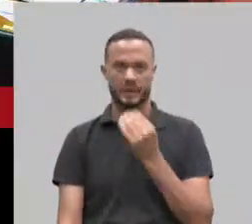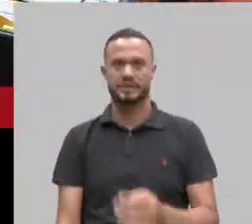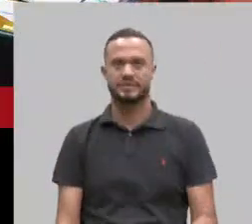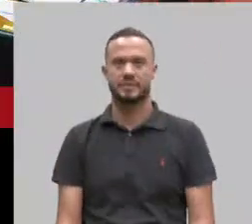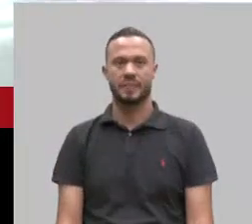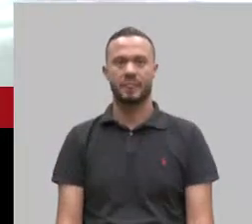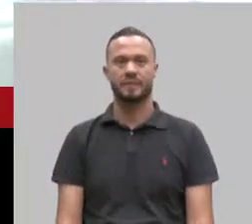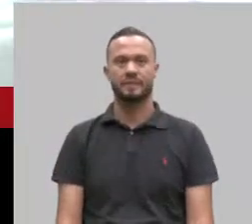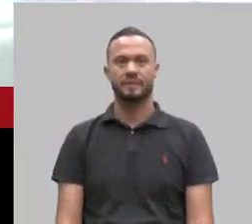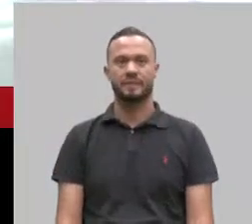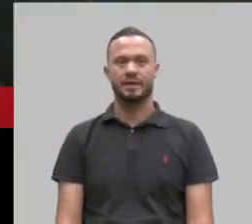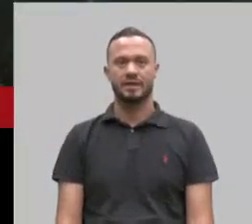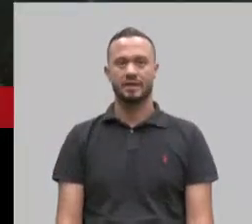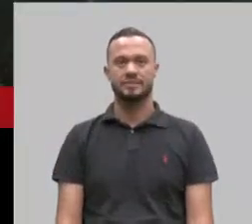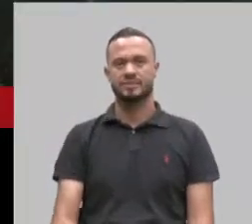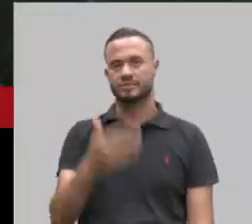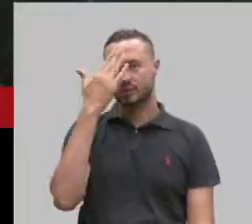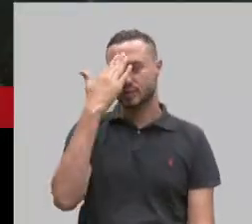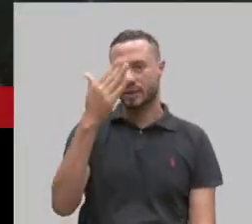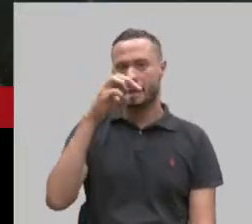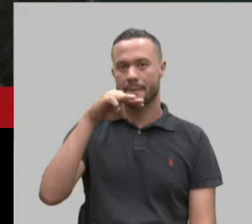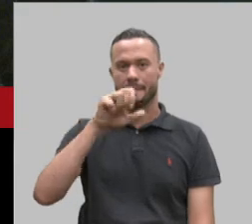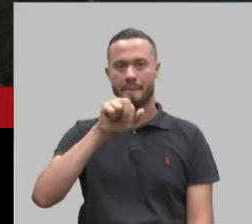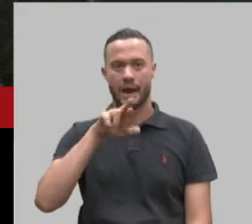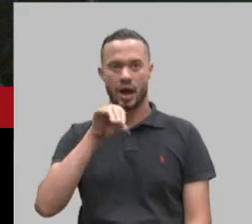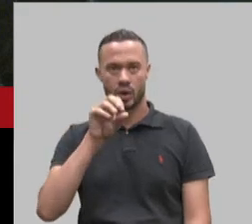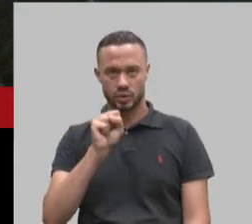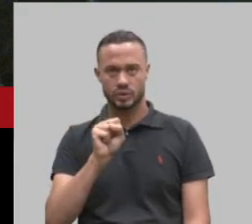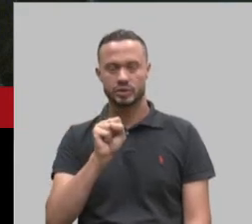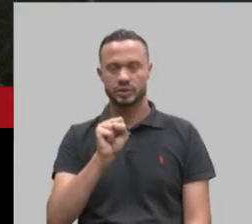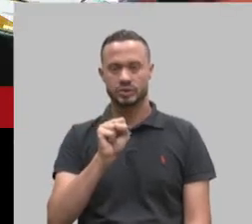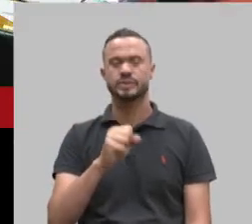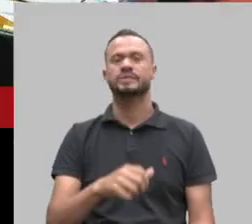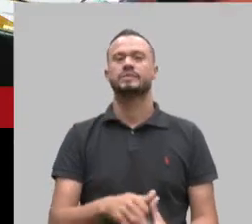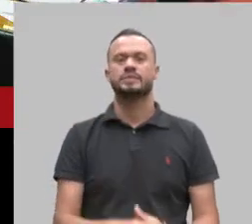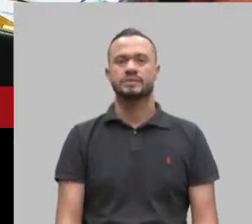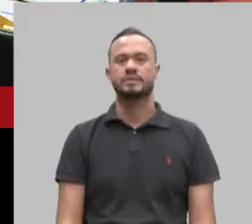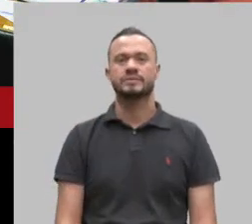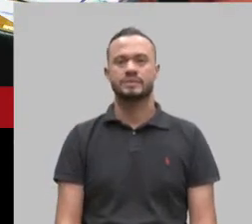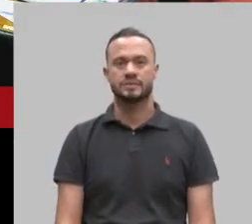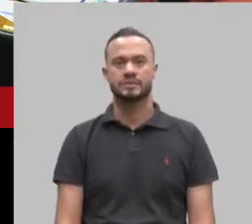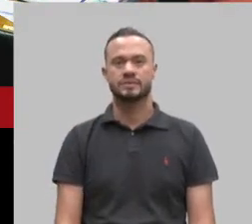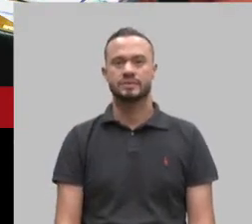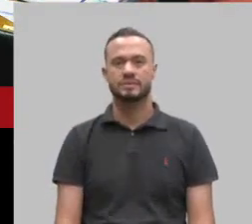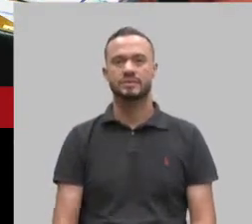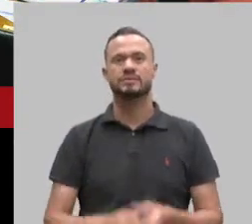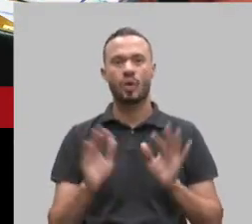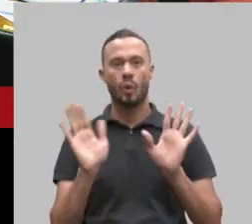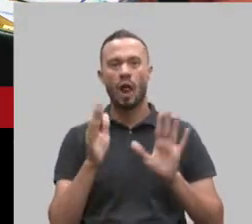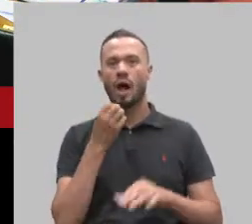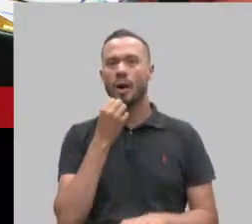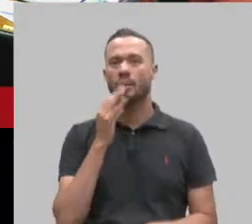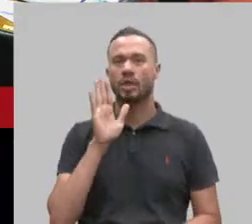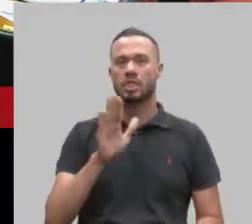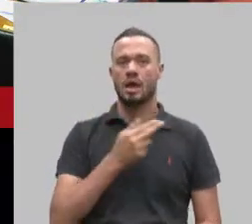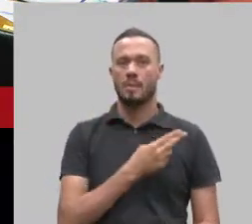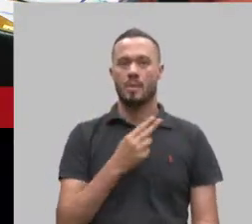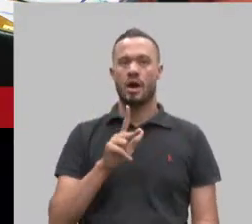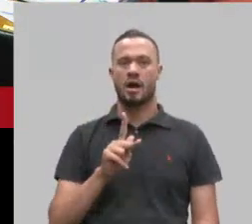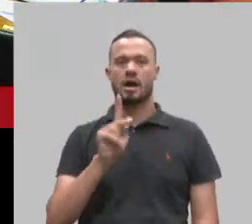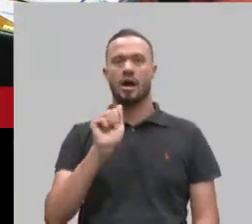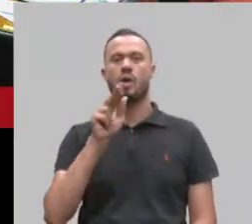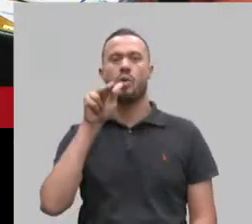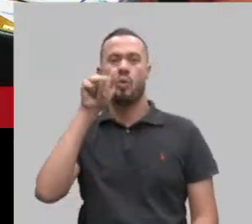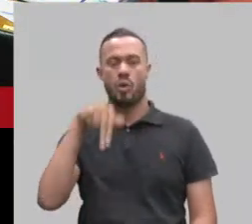acontecer Obrigada Marcos Pode falar você aí do fundo isso pode iniciar Olá boa tarde meu nome é Cauan representar a Câmara